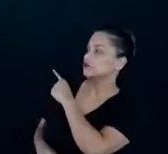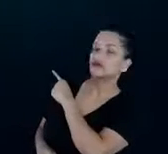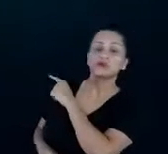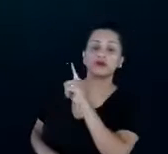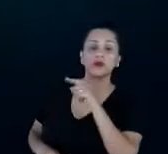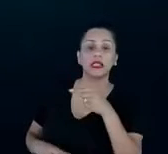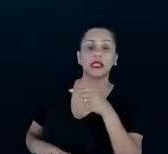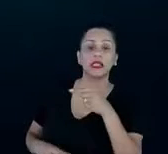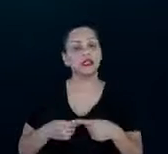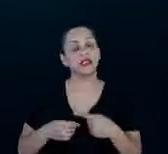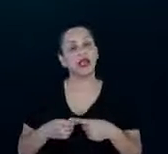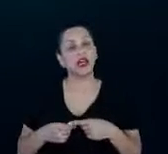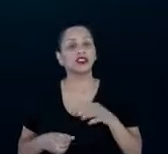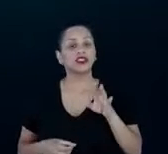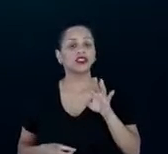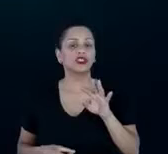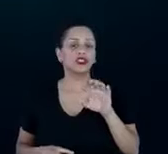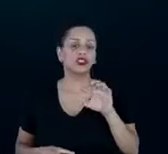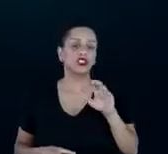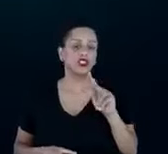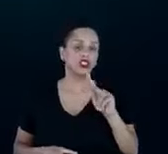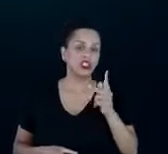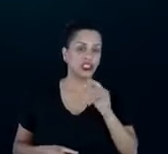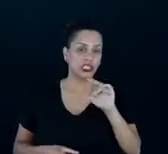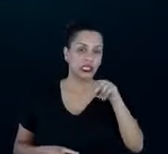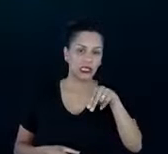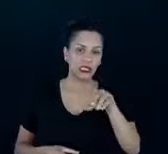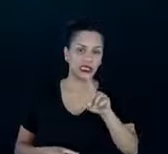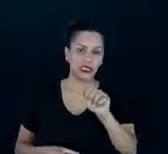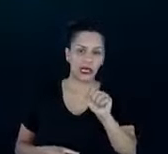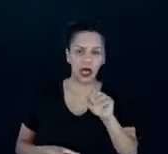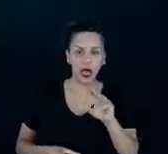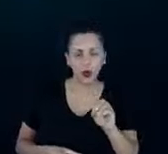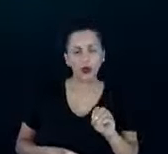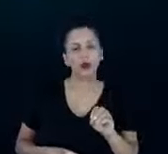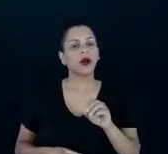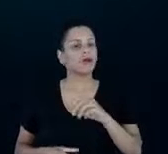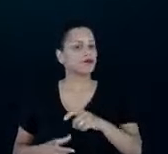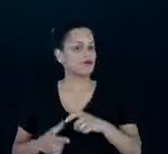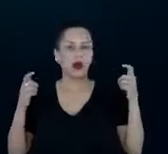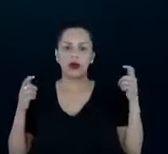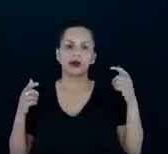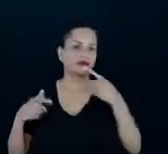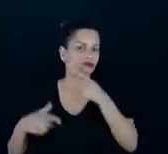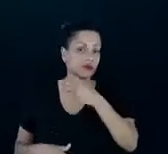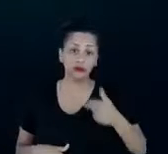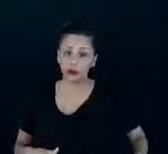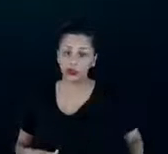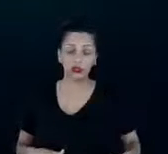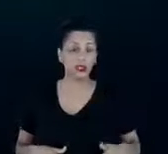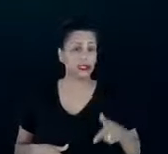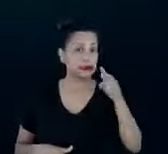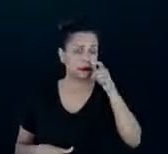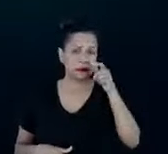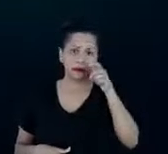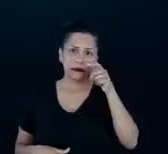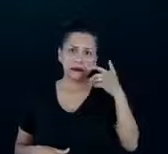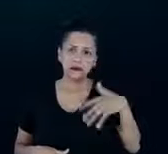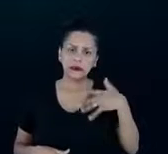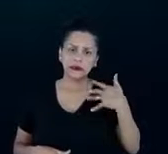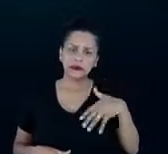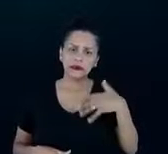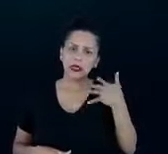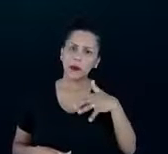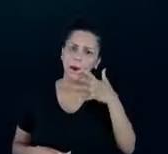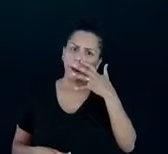cidade de tyndall é e é uma das maiores fábricas de bateria também da China e é muito impressionante a revolução das